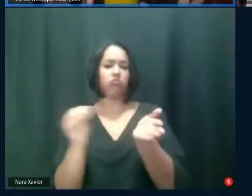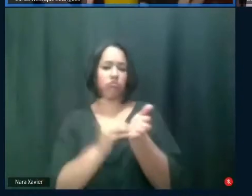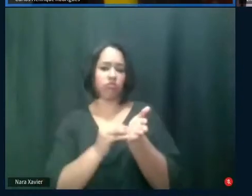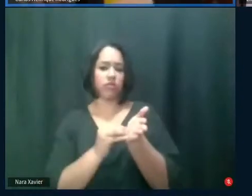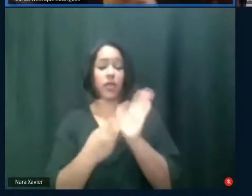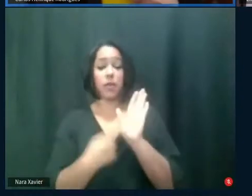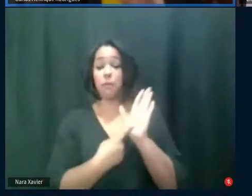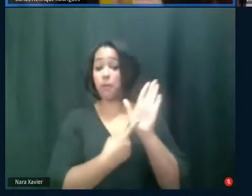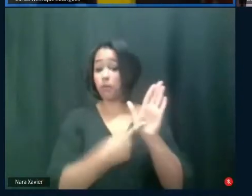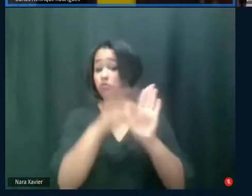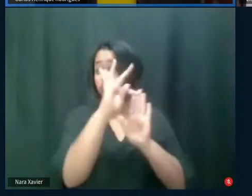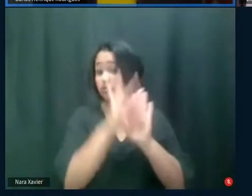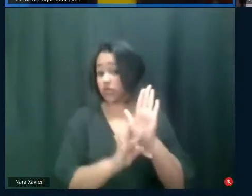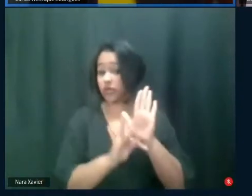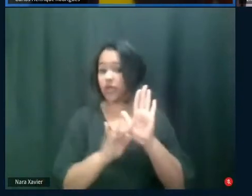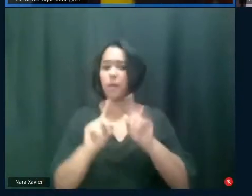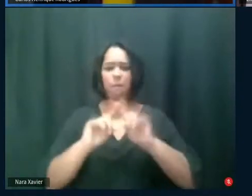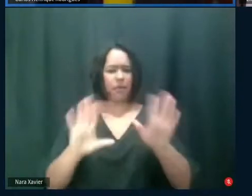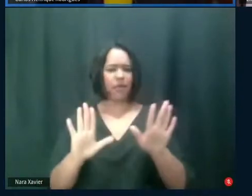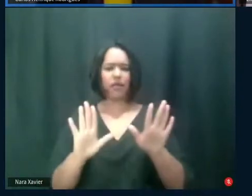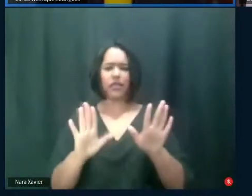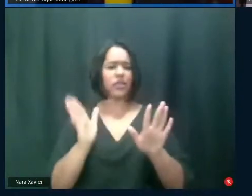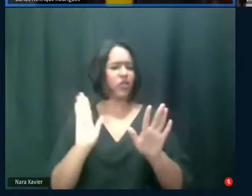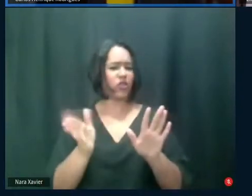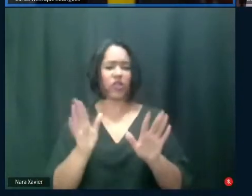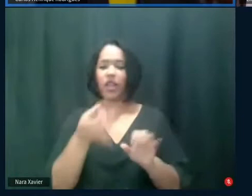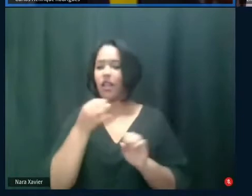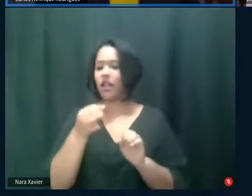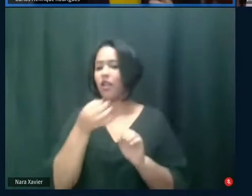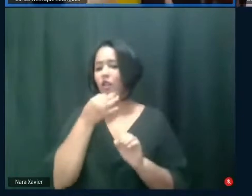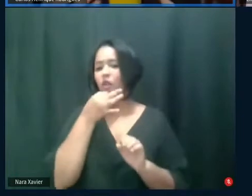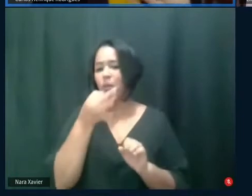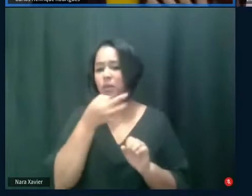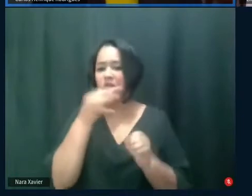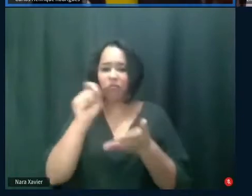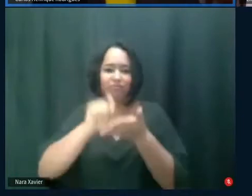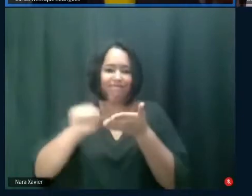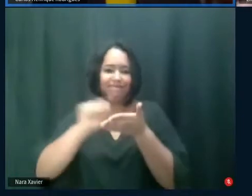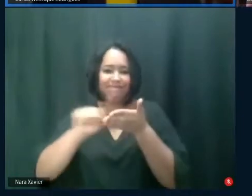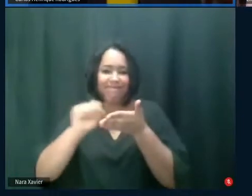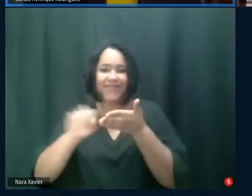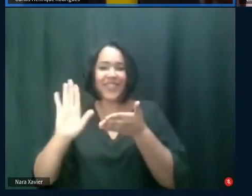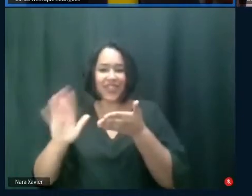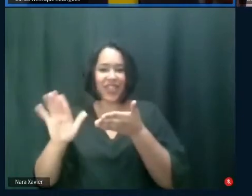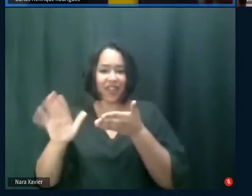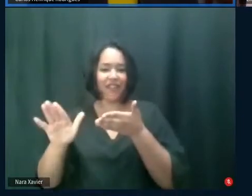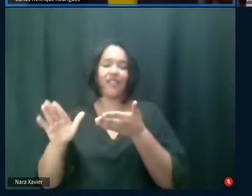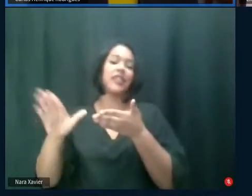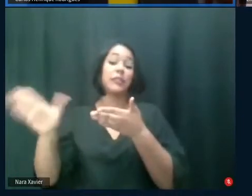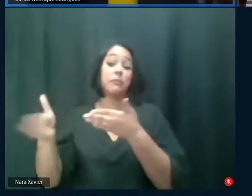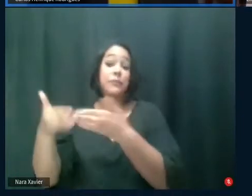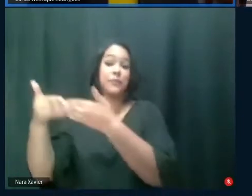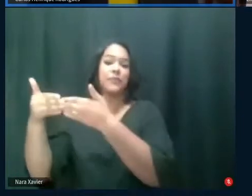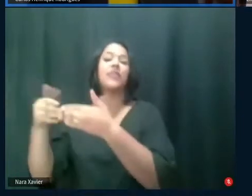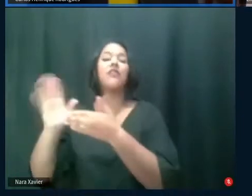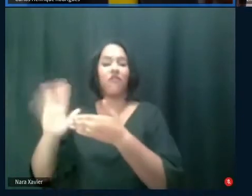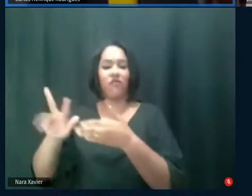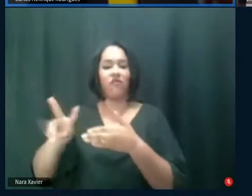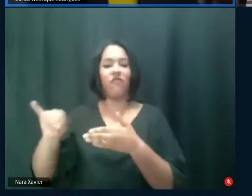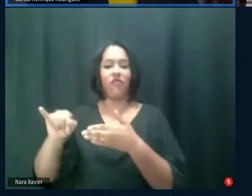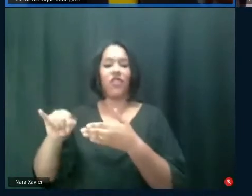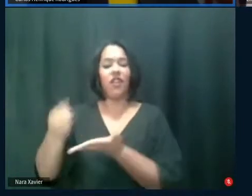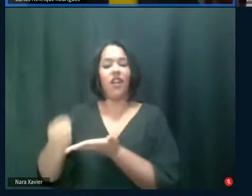que aparecem durante o texto. Mas isso eu já sugeri lá para você, porque eu acho que vai, contribuir aí